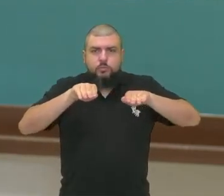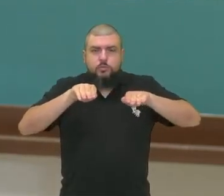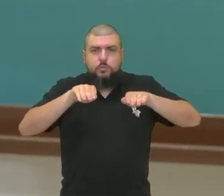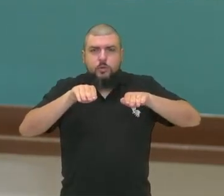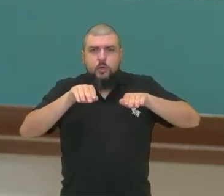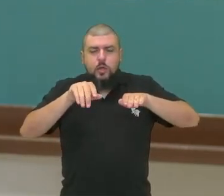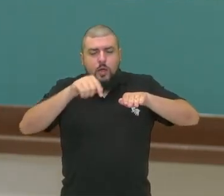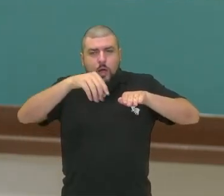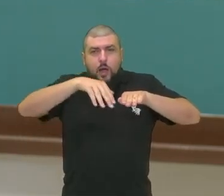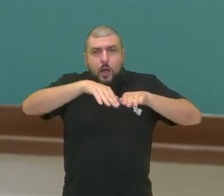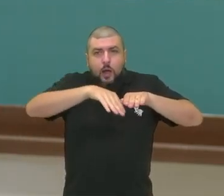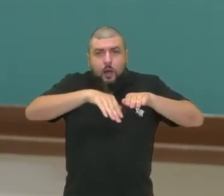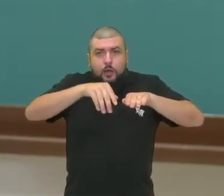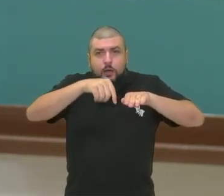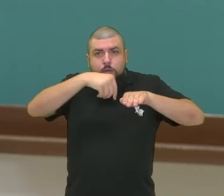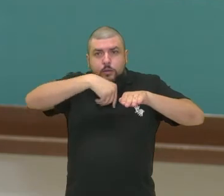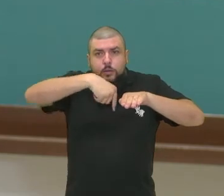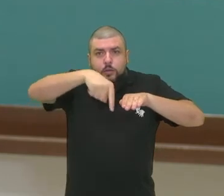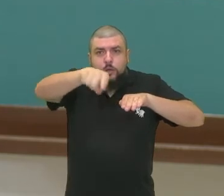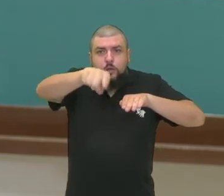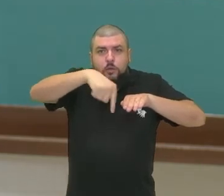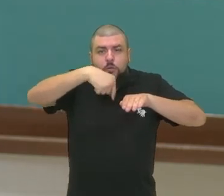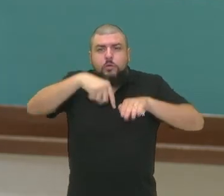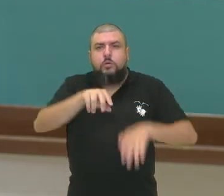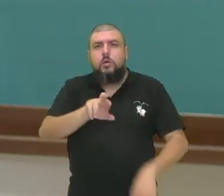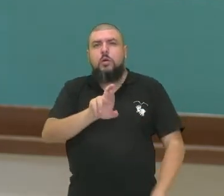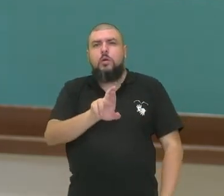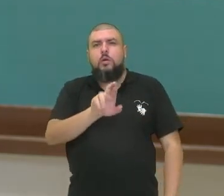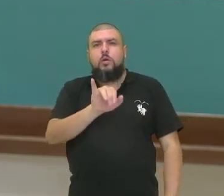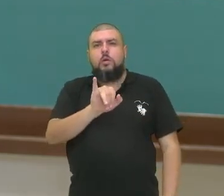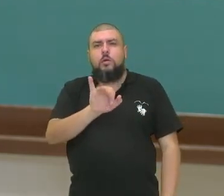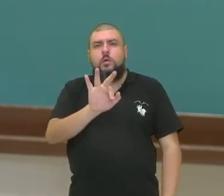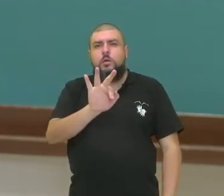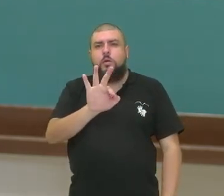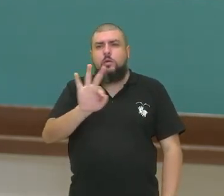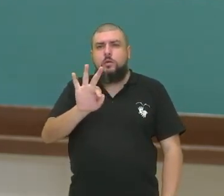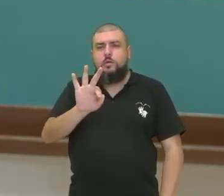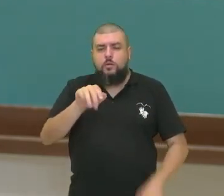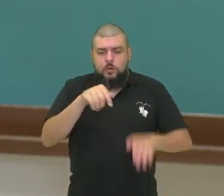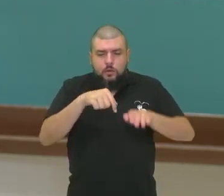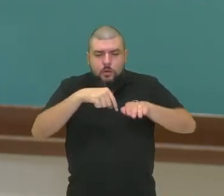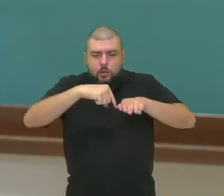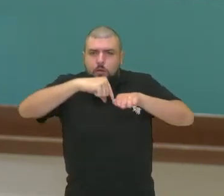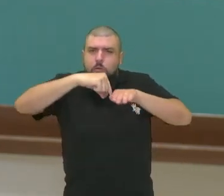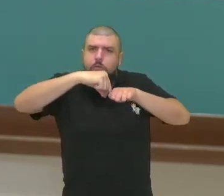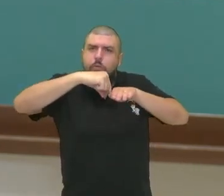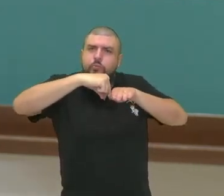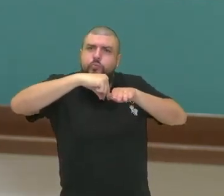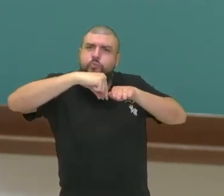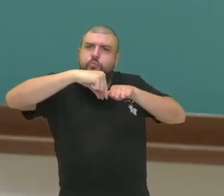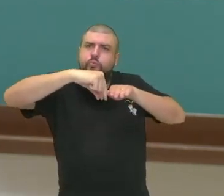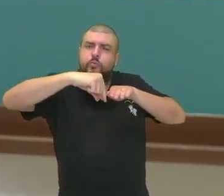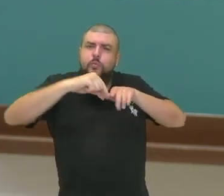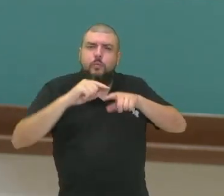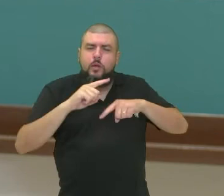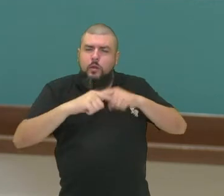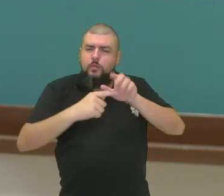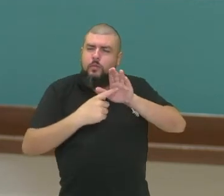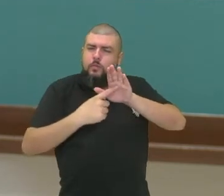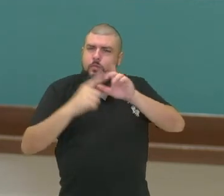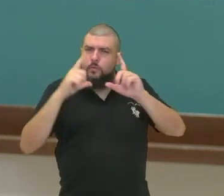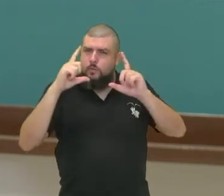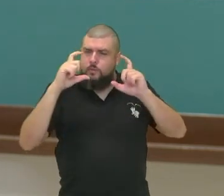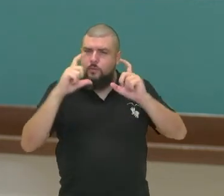um rift, ou seja, de uma grande fenda, que está então sendo evidente, né? Vamos mostrar fotos já já. Então, muito